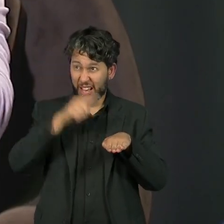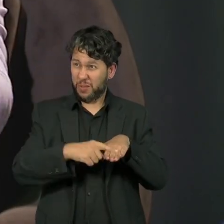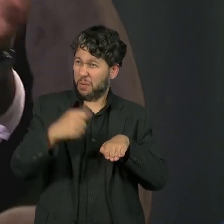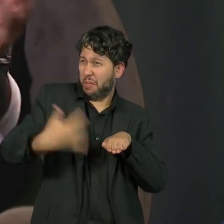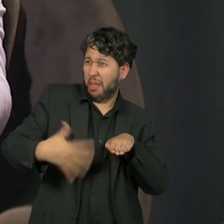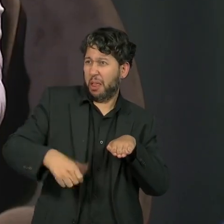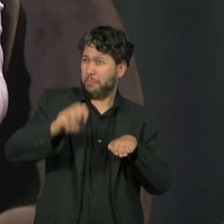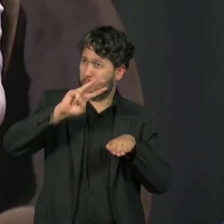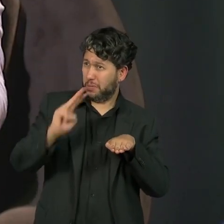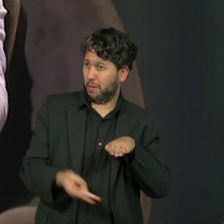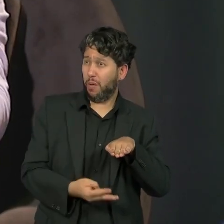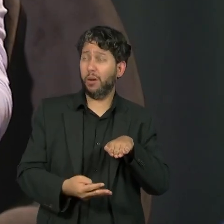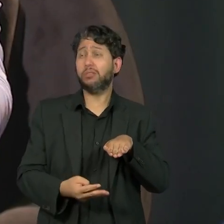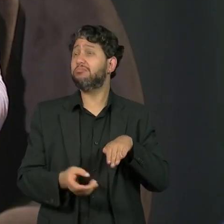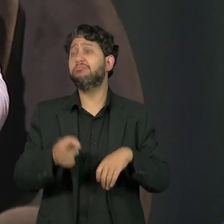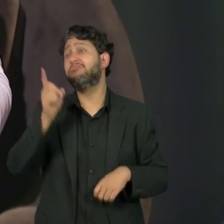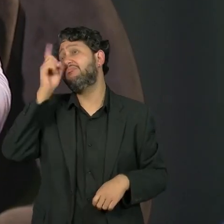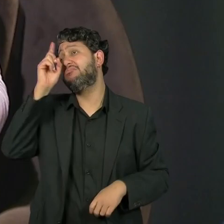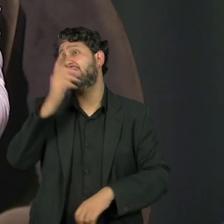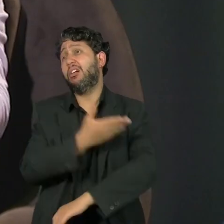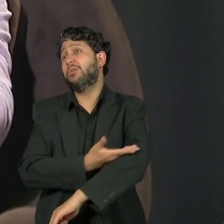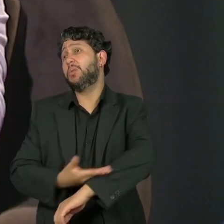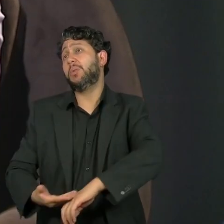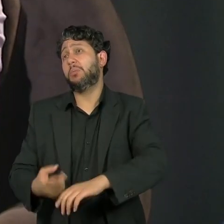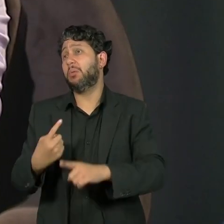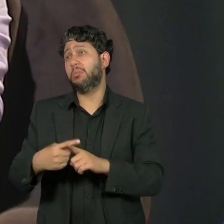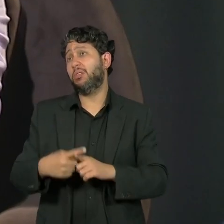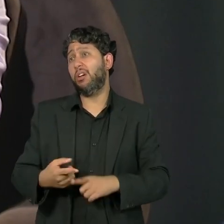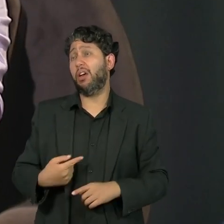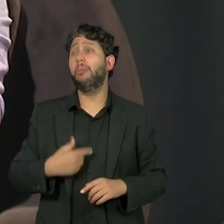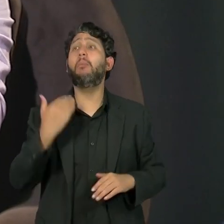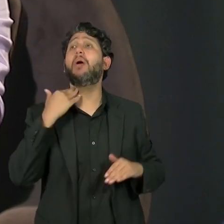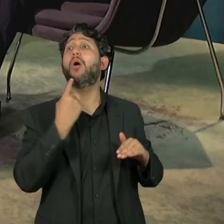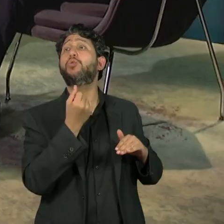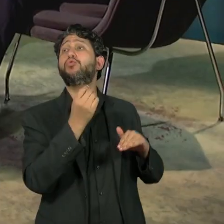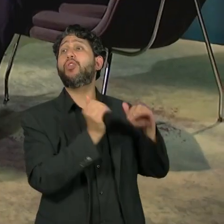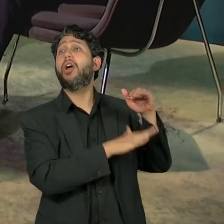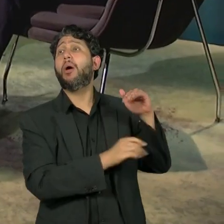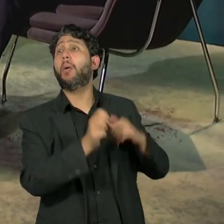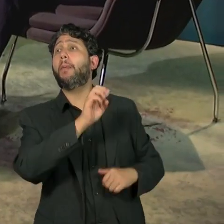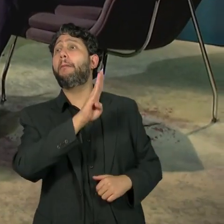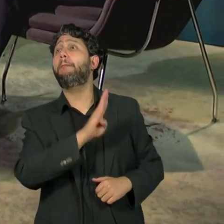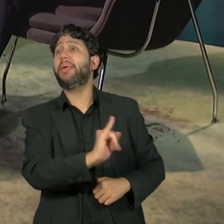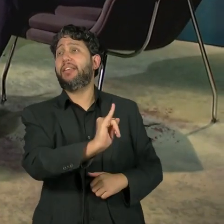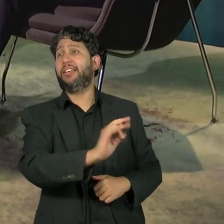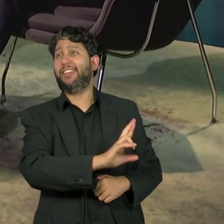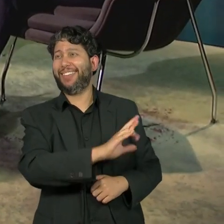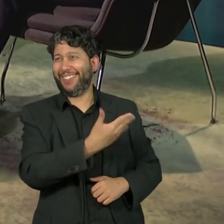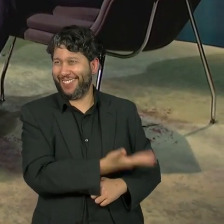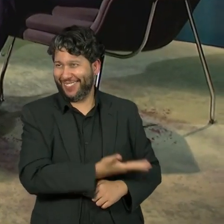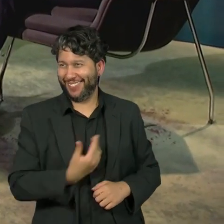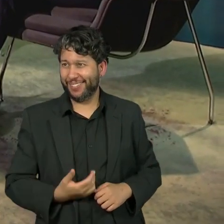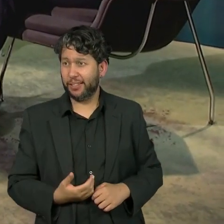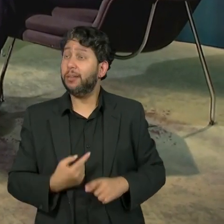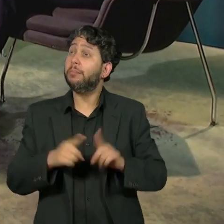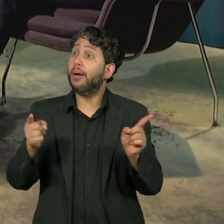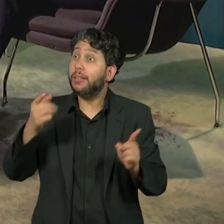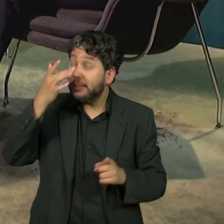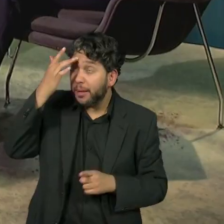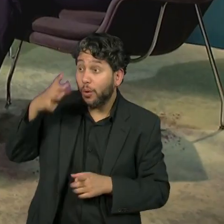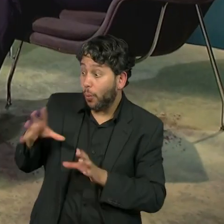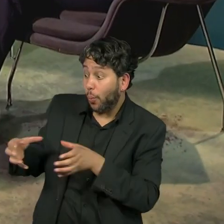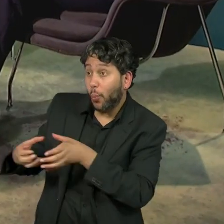dólares faz parte do dia a dia de alguém que tem bilhões. Só que cada vez mais essa ressignificação ocorre também em pessoas que estão acessando